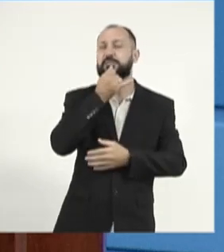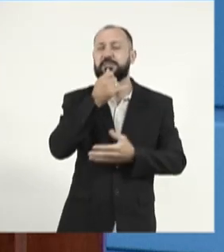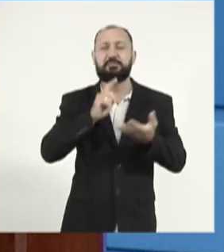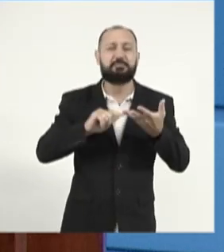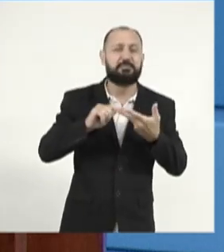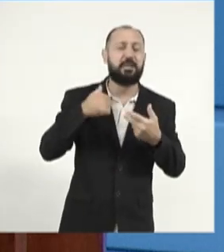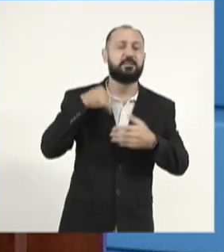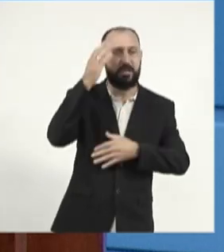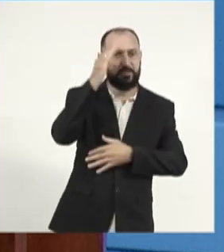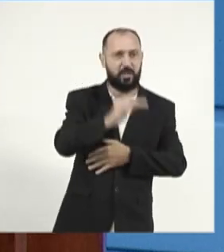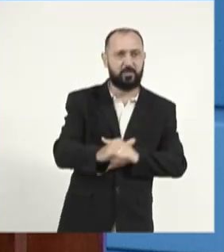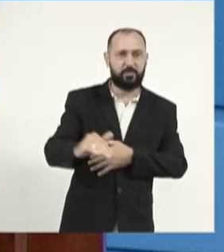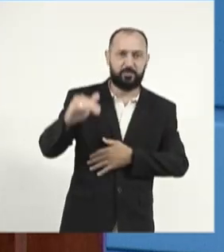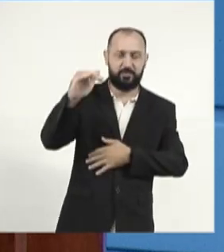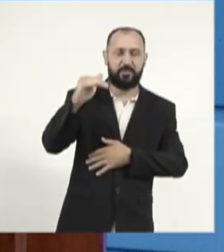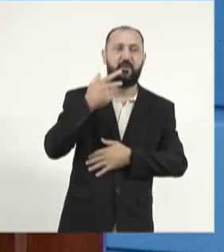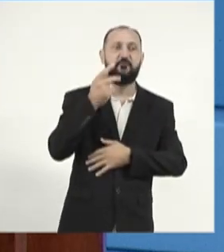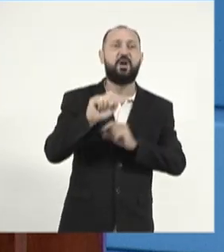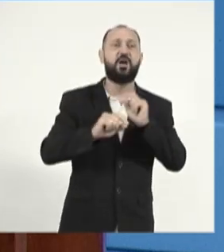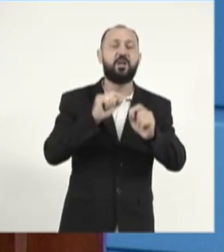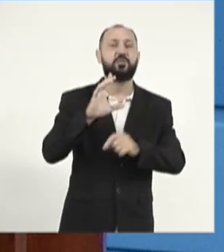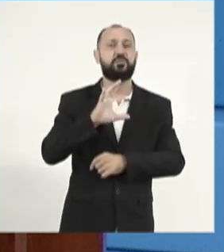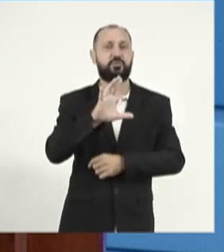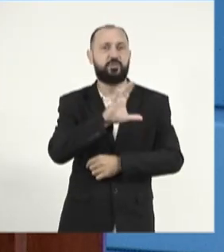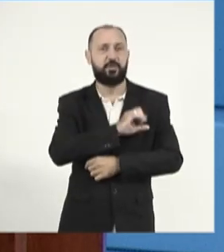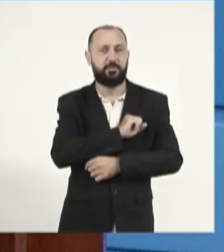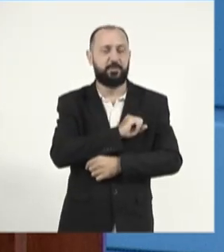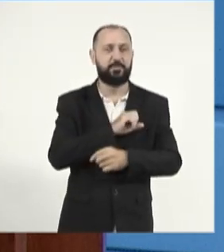da adolescência, fala de um amor